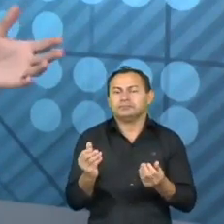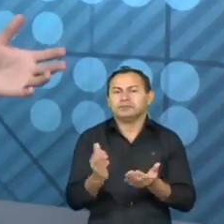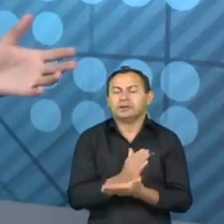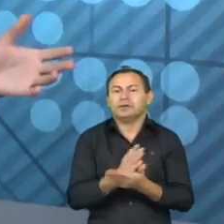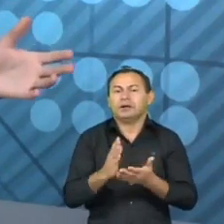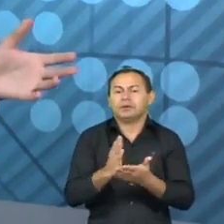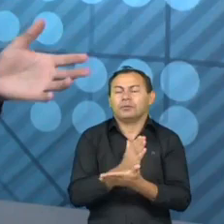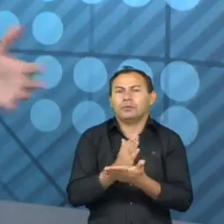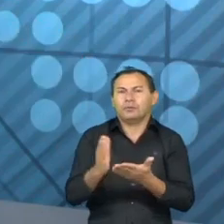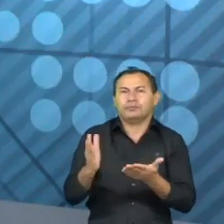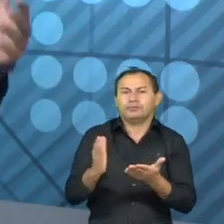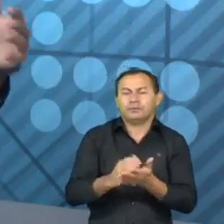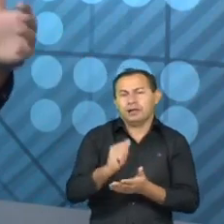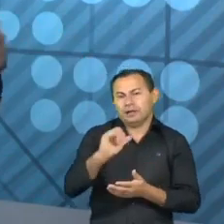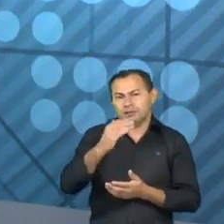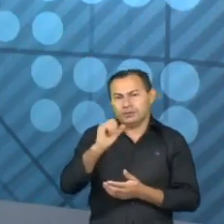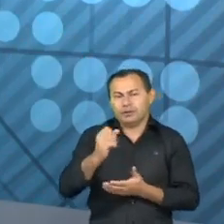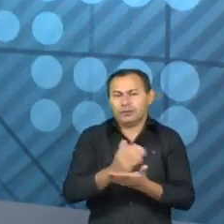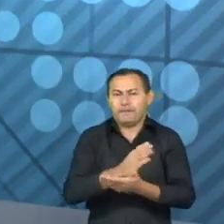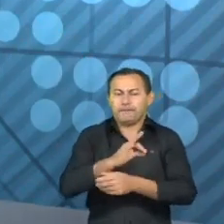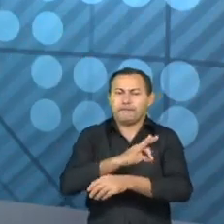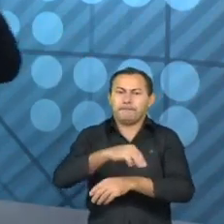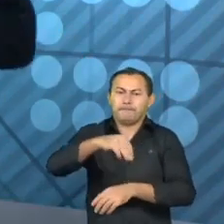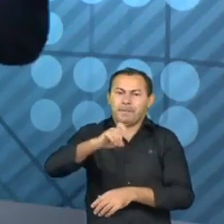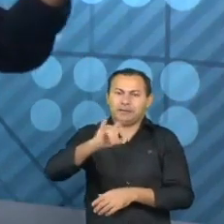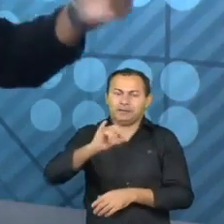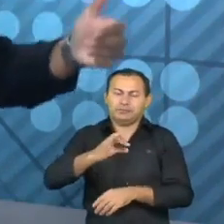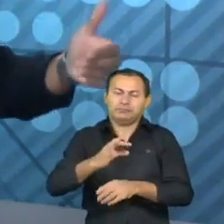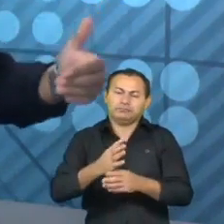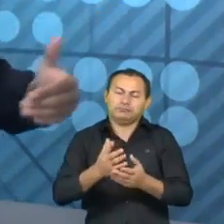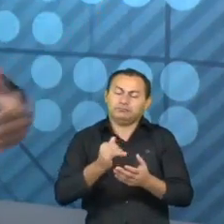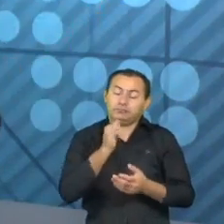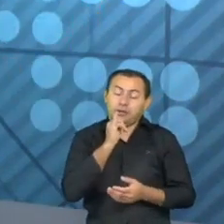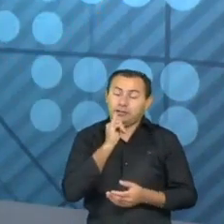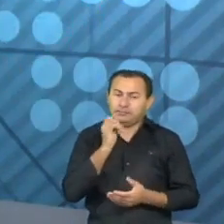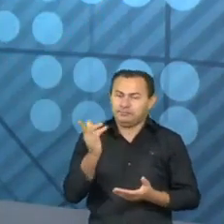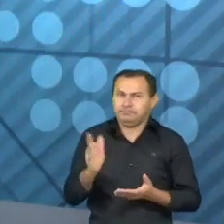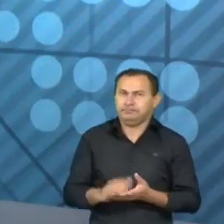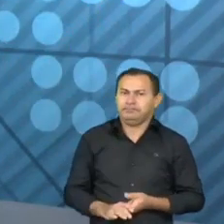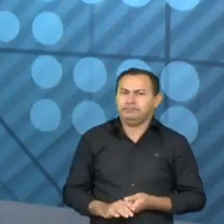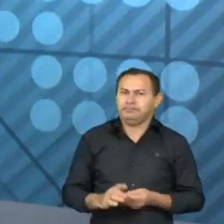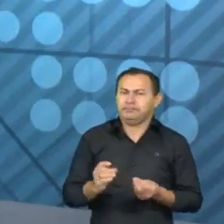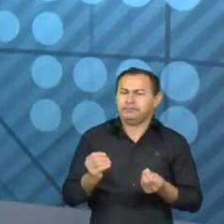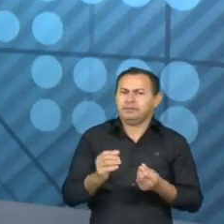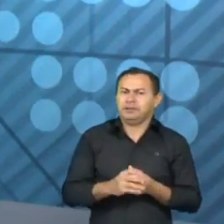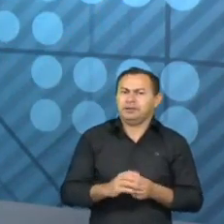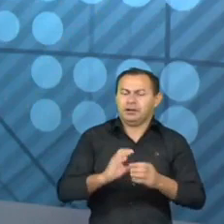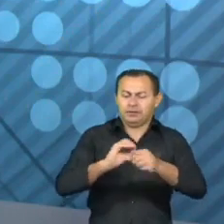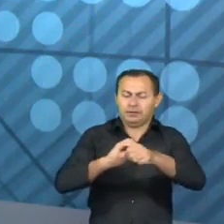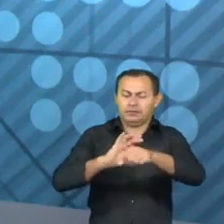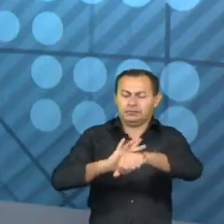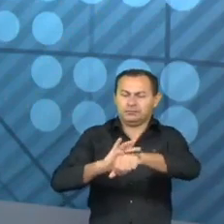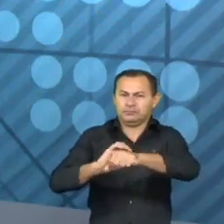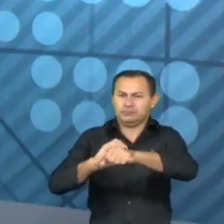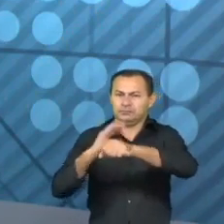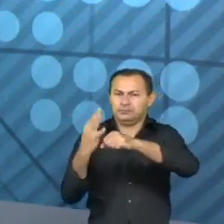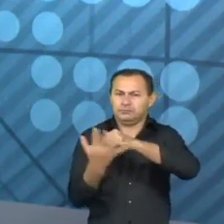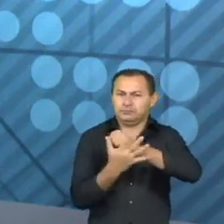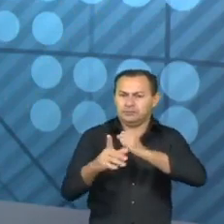tomar algumas ações, algumas medidas. Por exemplo, no caso da Covid-19, o que